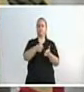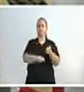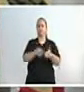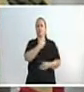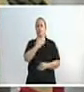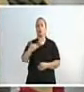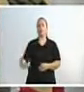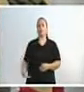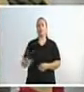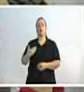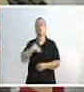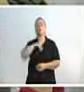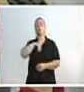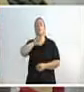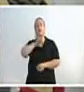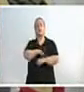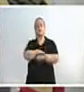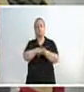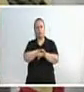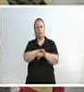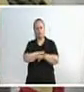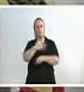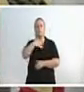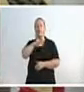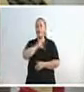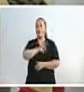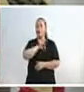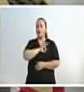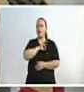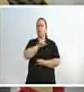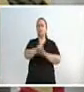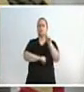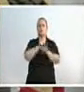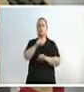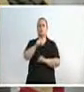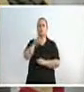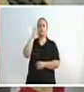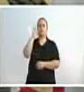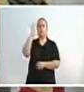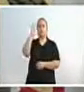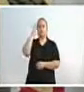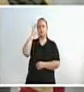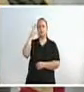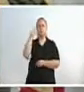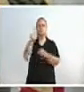mais segurança, mais policiais, né, fazendo a sociedade refletir sobre